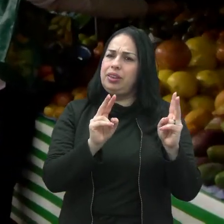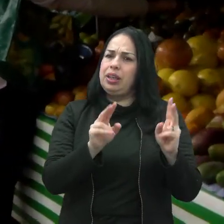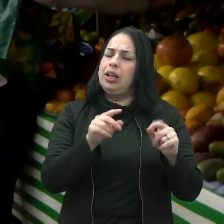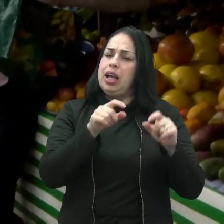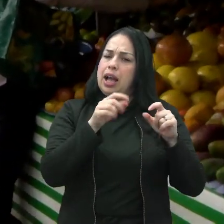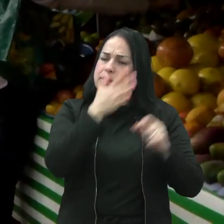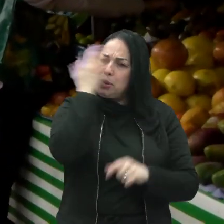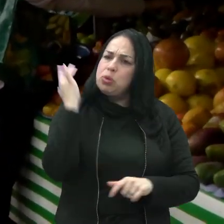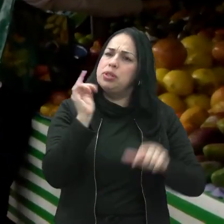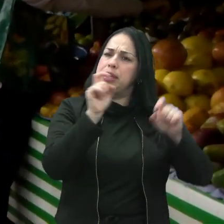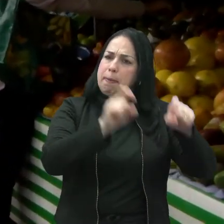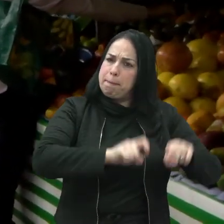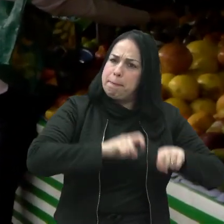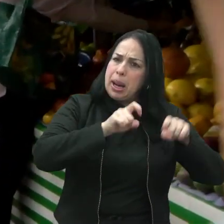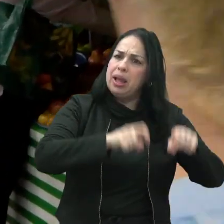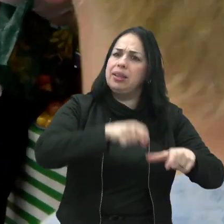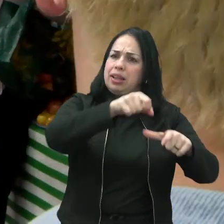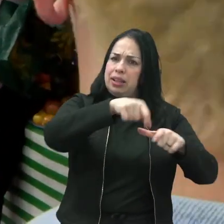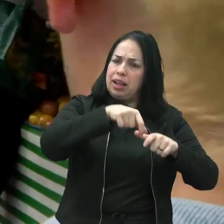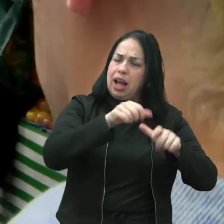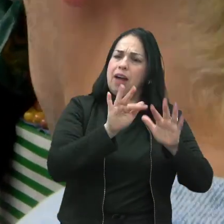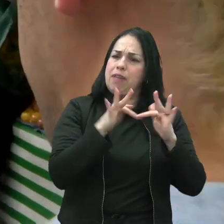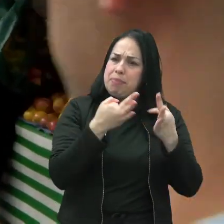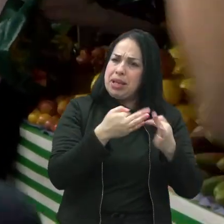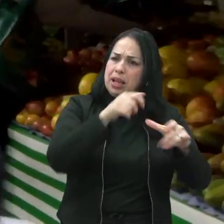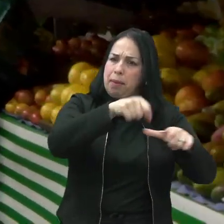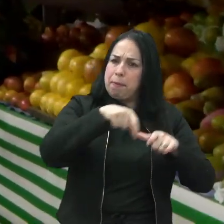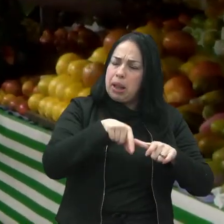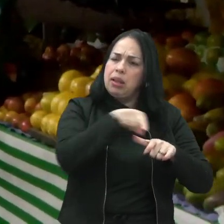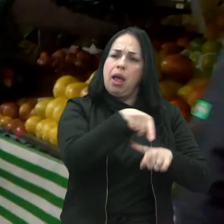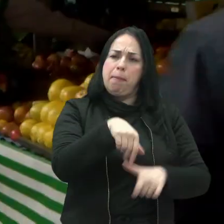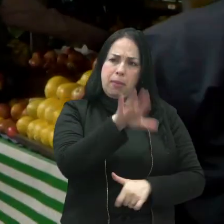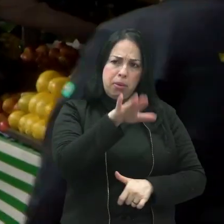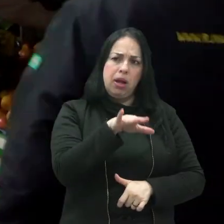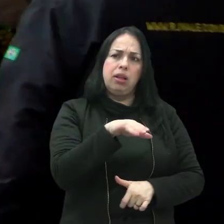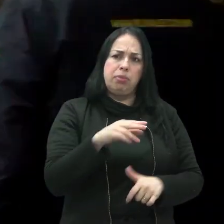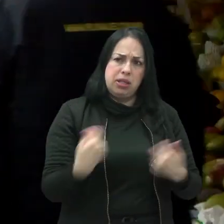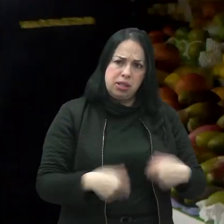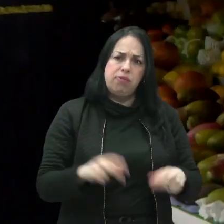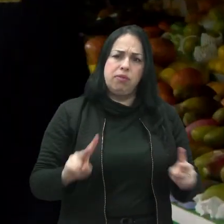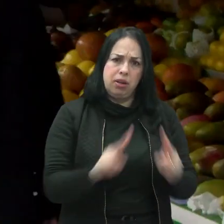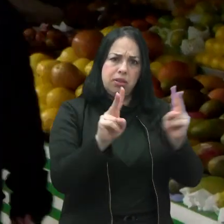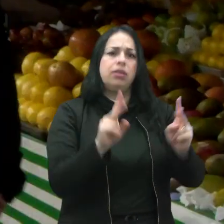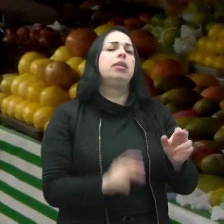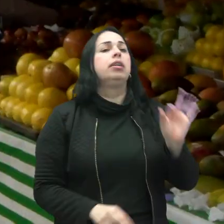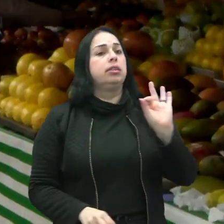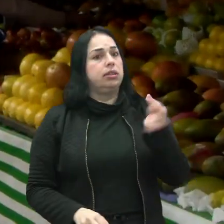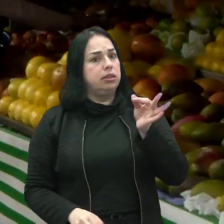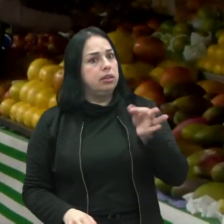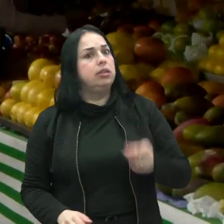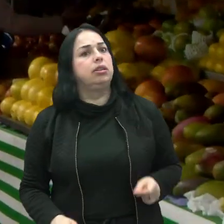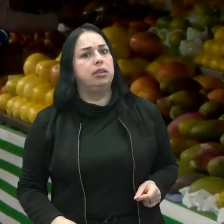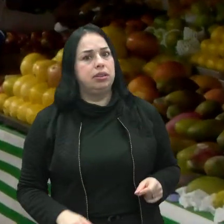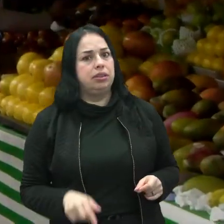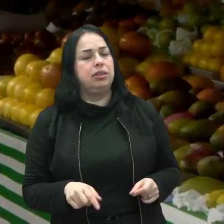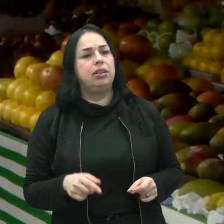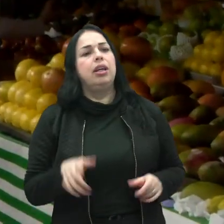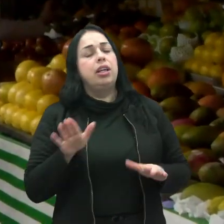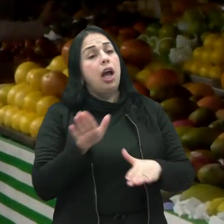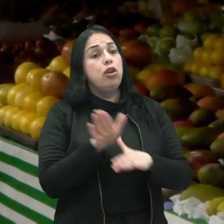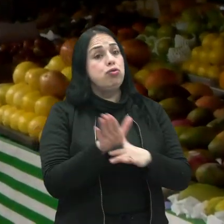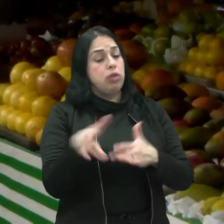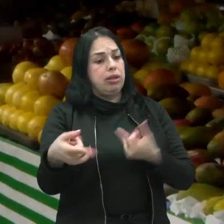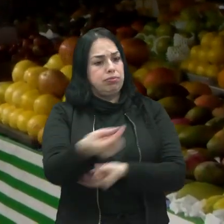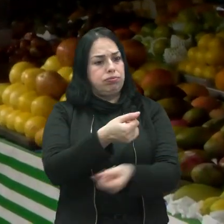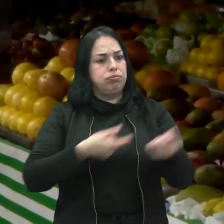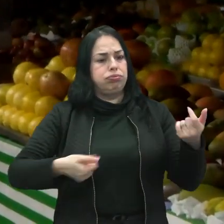agricultura familiar, à importância do trabalho orgânico? Sim, sem dúvida. Isso estimula a